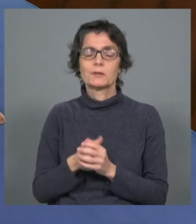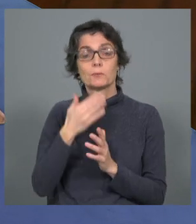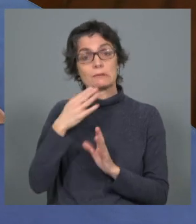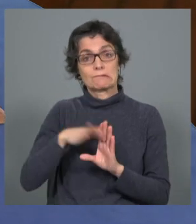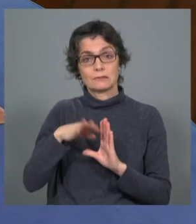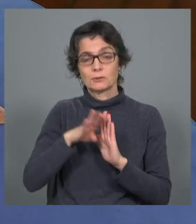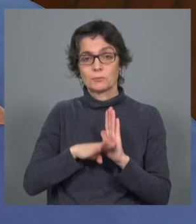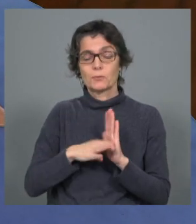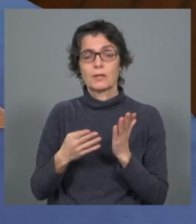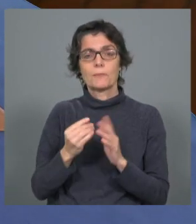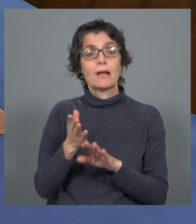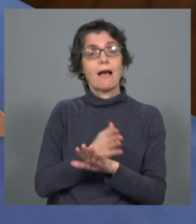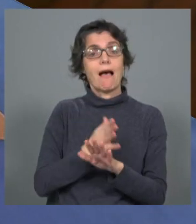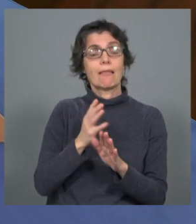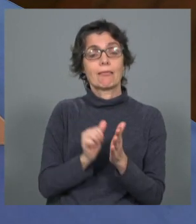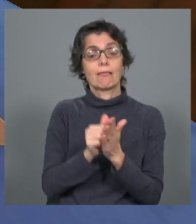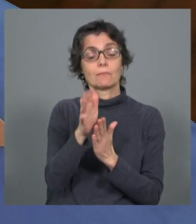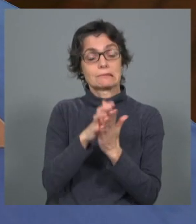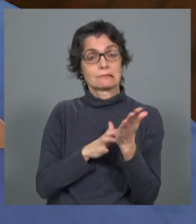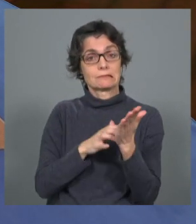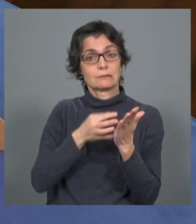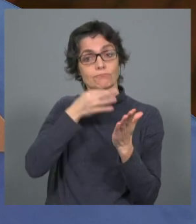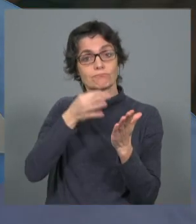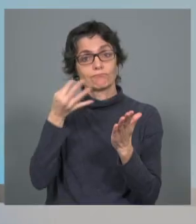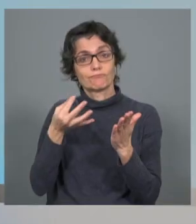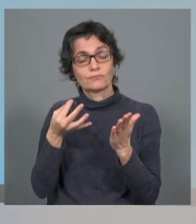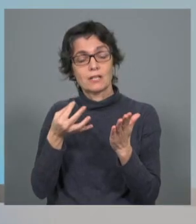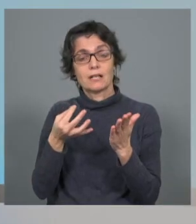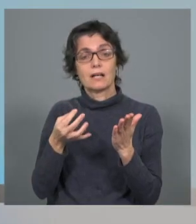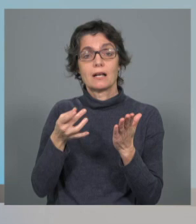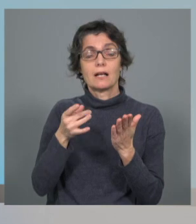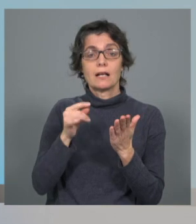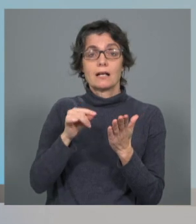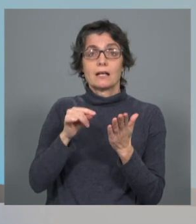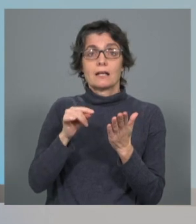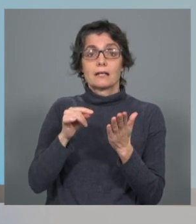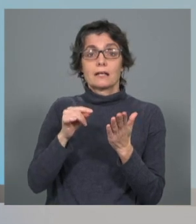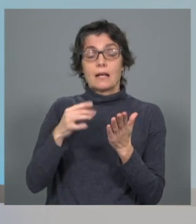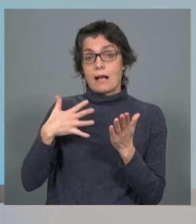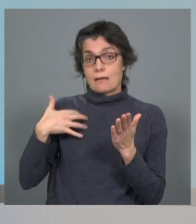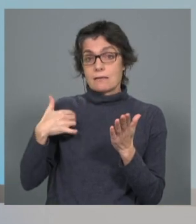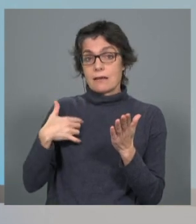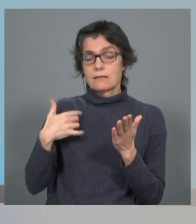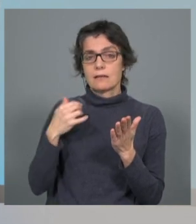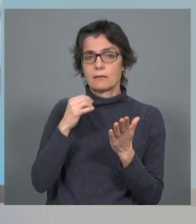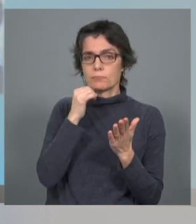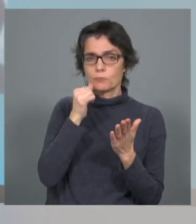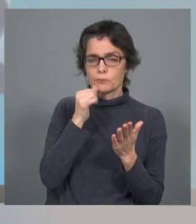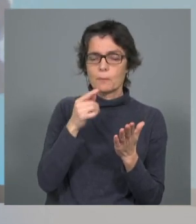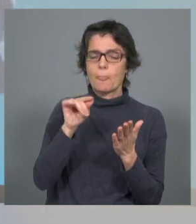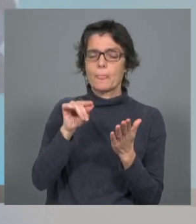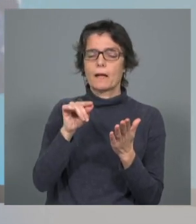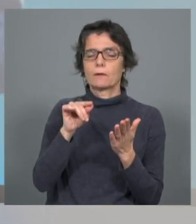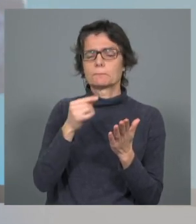irmos aos textos da Bíblia e ao comentário que aqui fazemos em cada sexta-feira, perguntava-lhe, professor João Ambrósio,